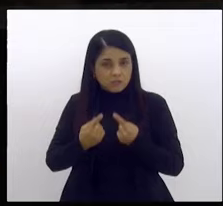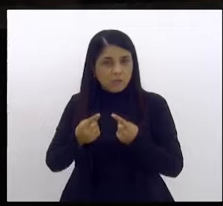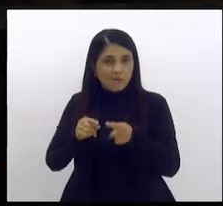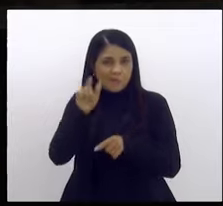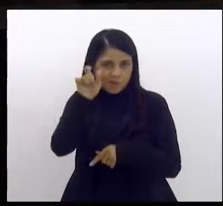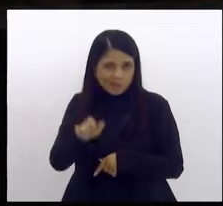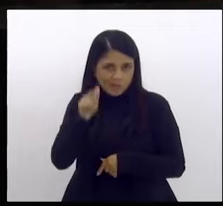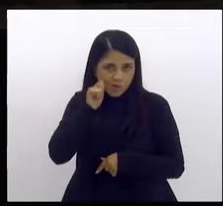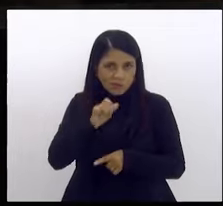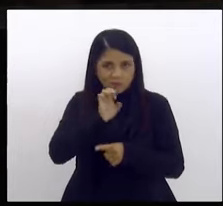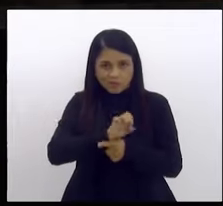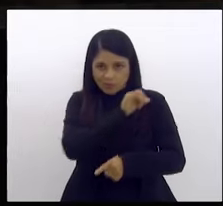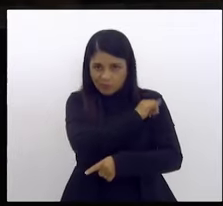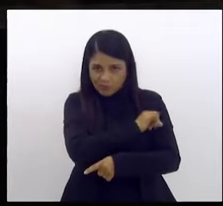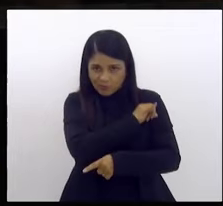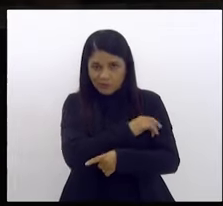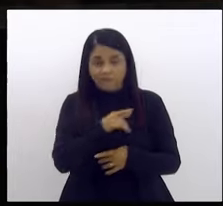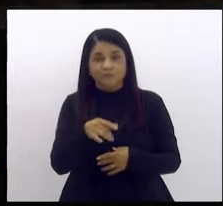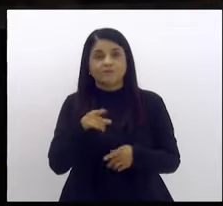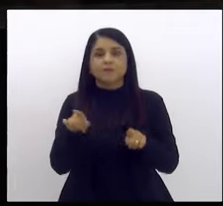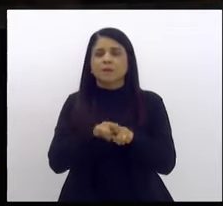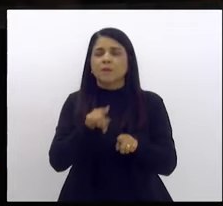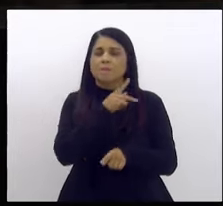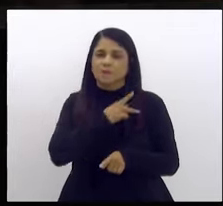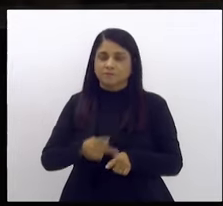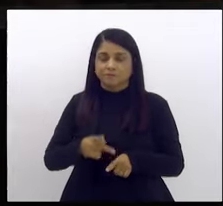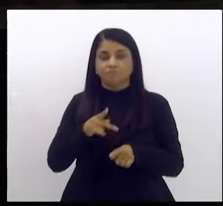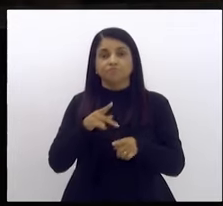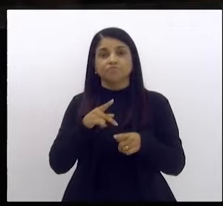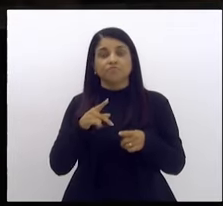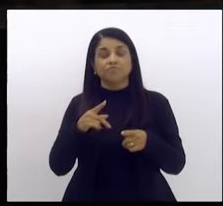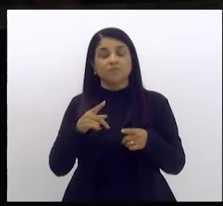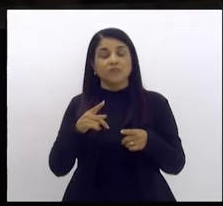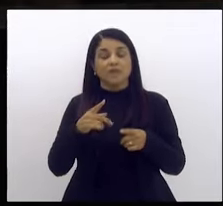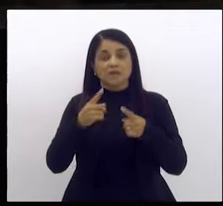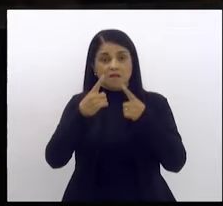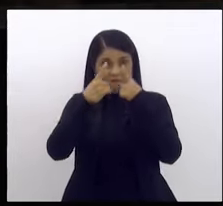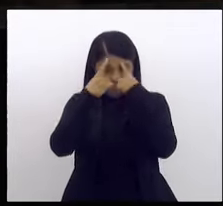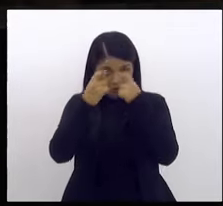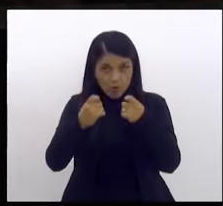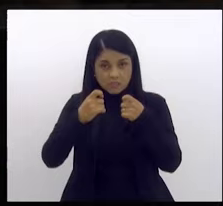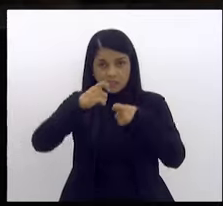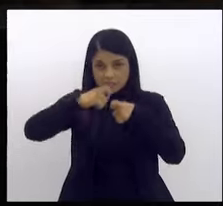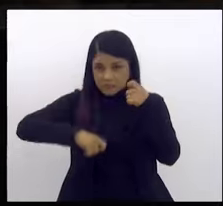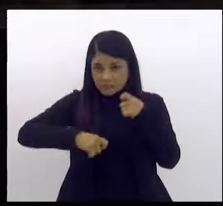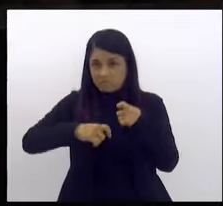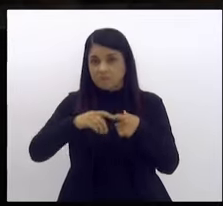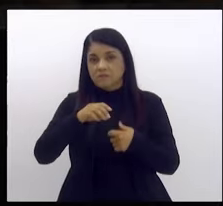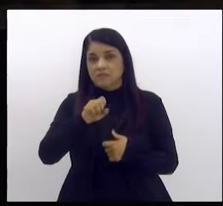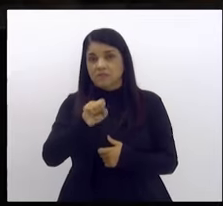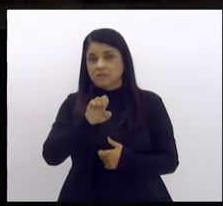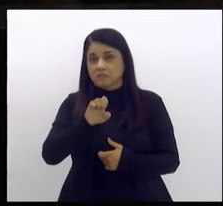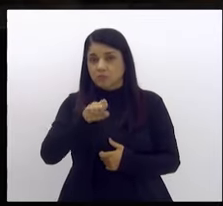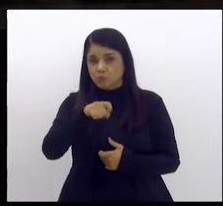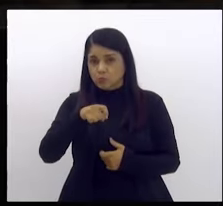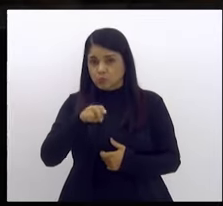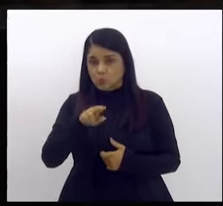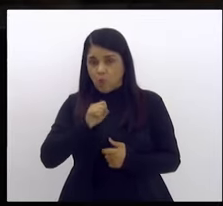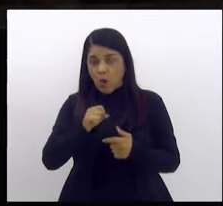no nosso estado. Com relação, senhor presidente, à violência sexual, os números também aumentaram,